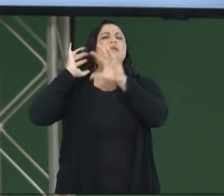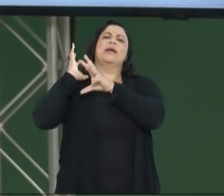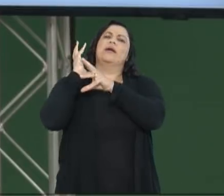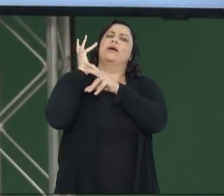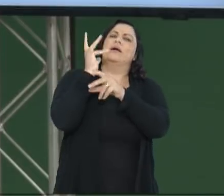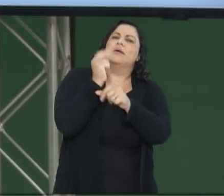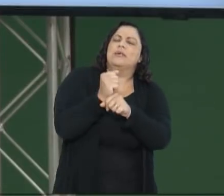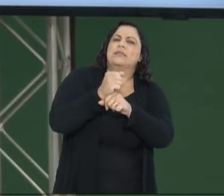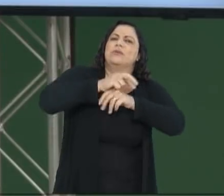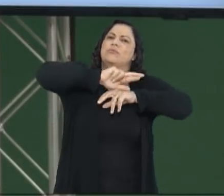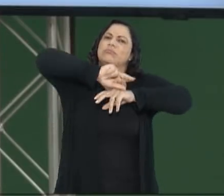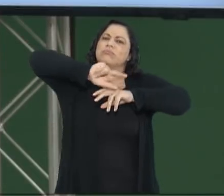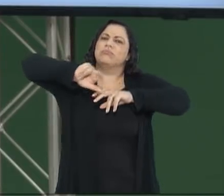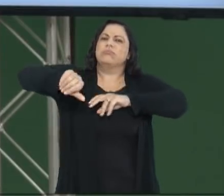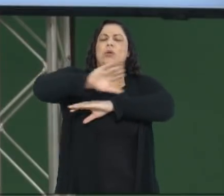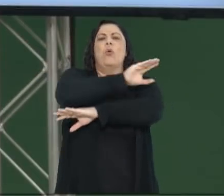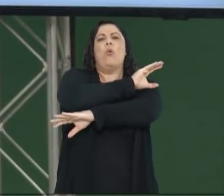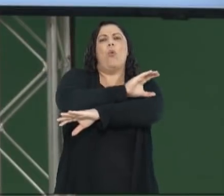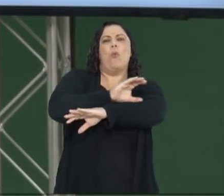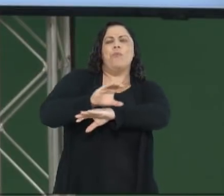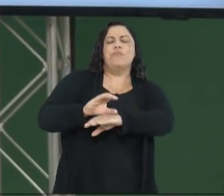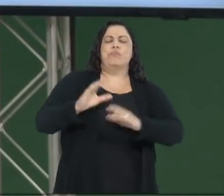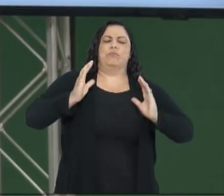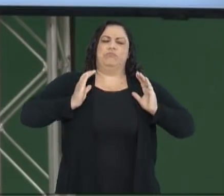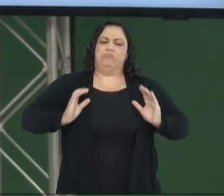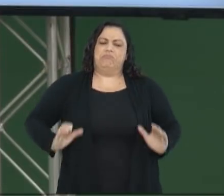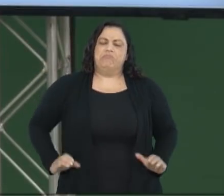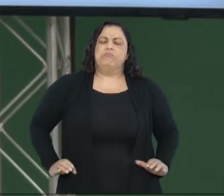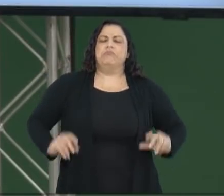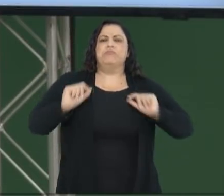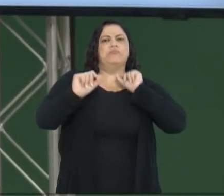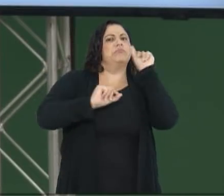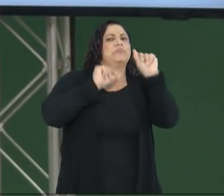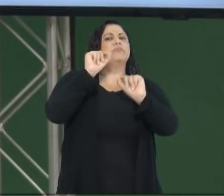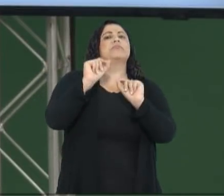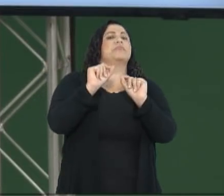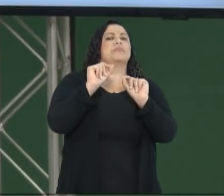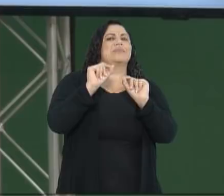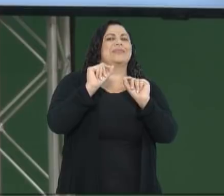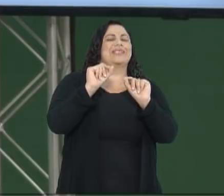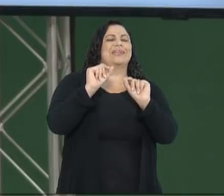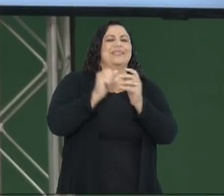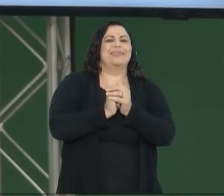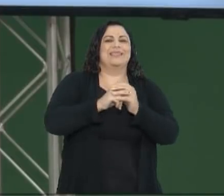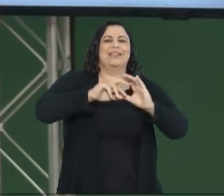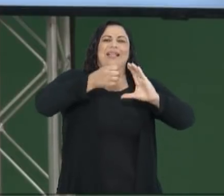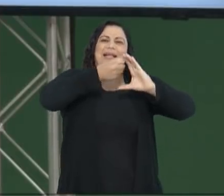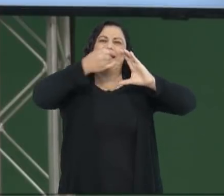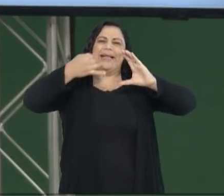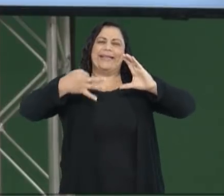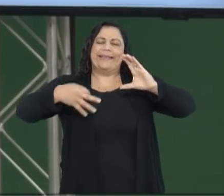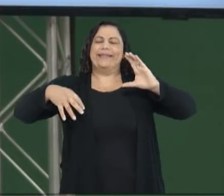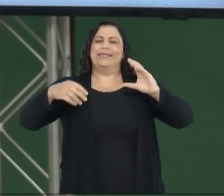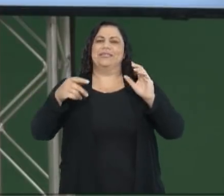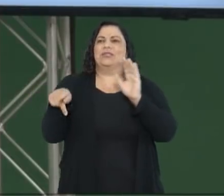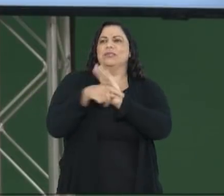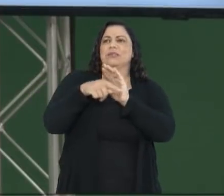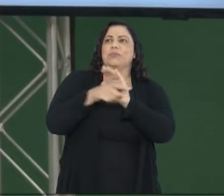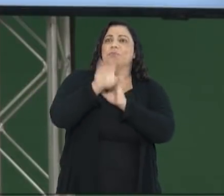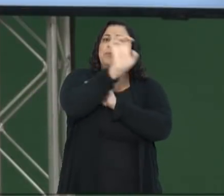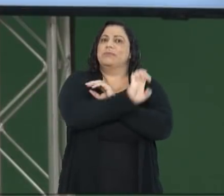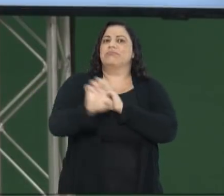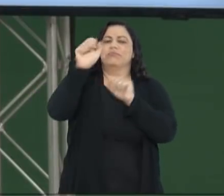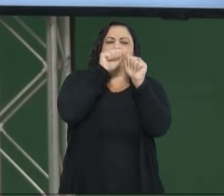se comportaram, que características nós vamos ter refletidas na Europa a partir dessa chegada desses povos, da distribuição deles